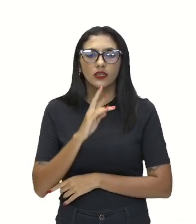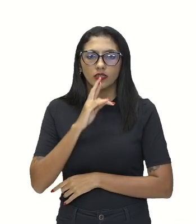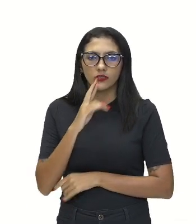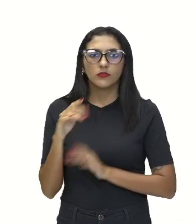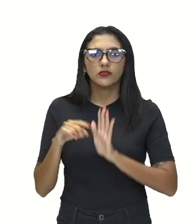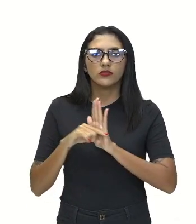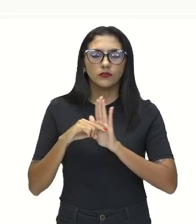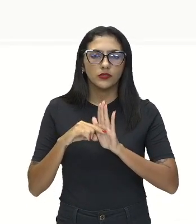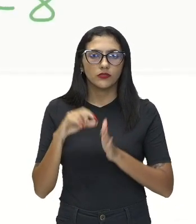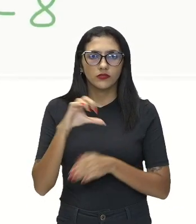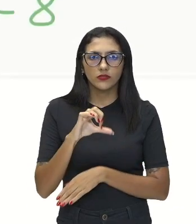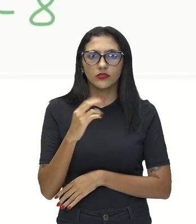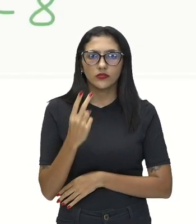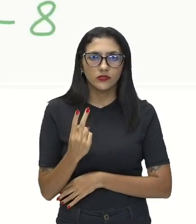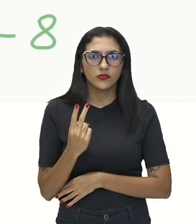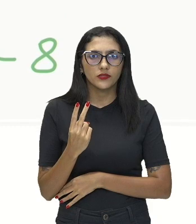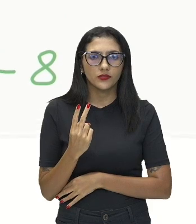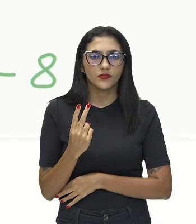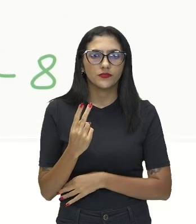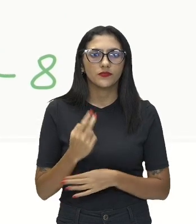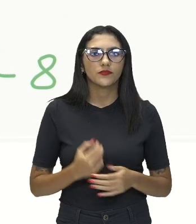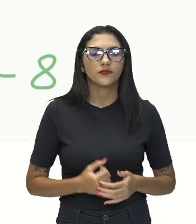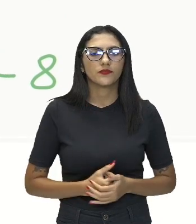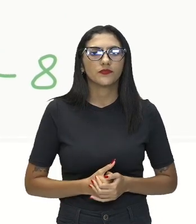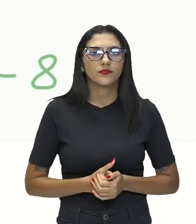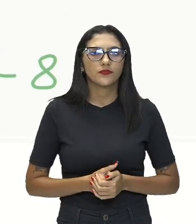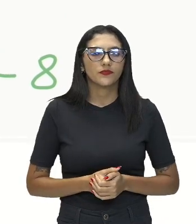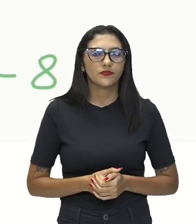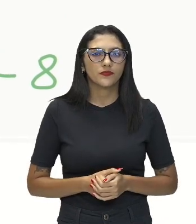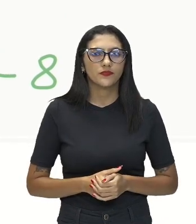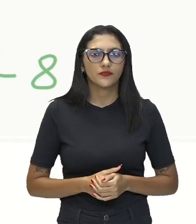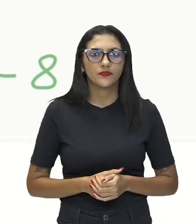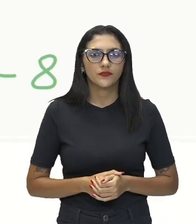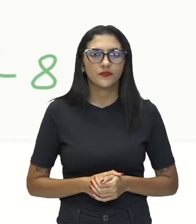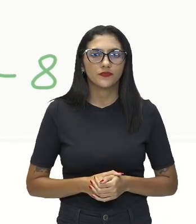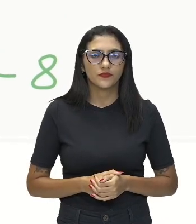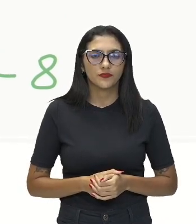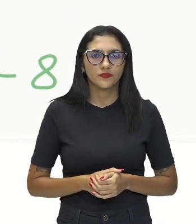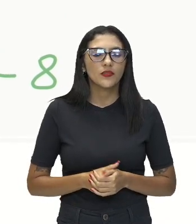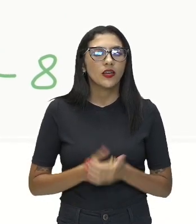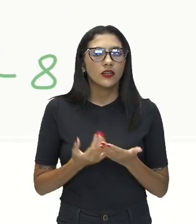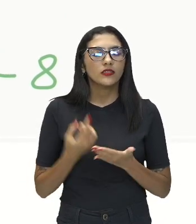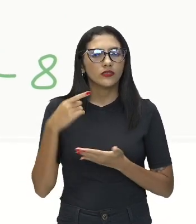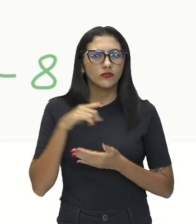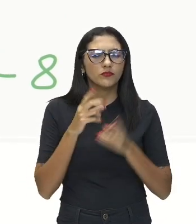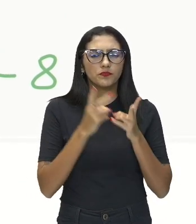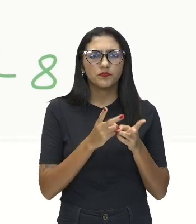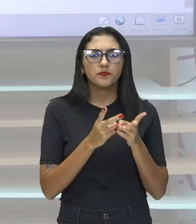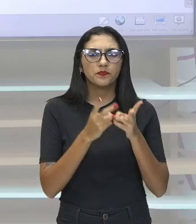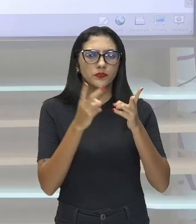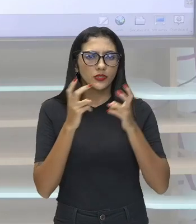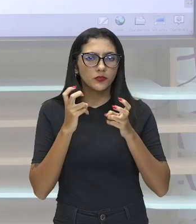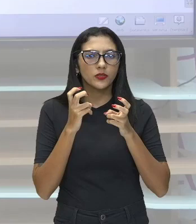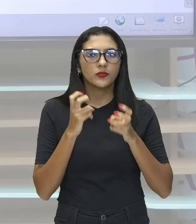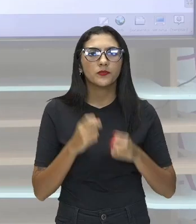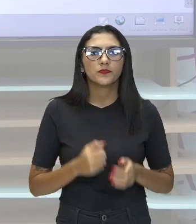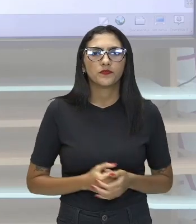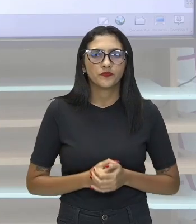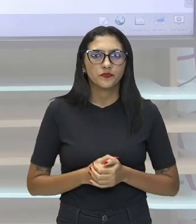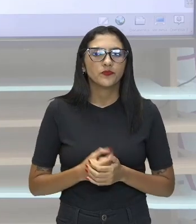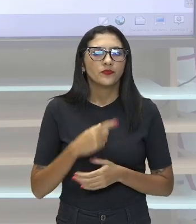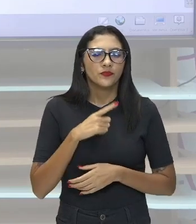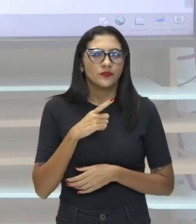vezes determinante da matriz B. Matriz A, menos 23, vezes a matriz B,